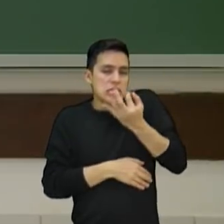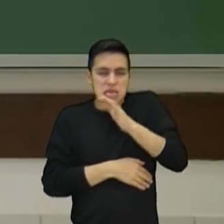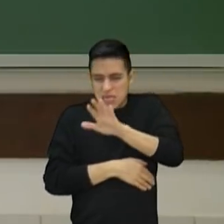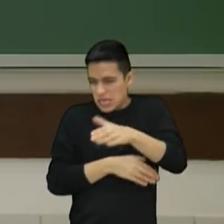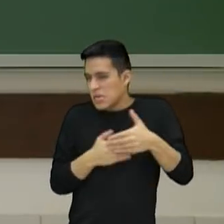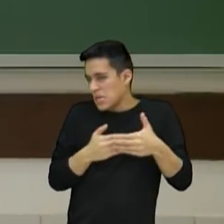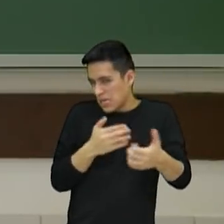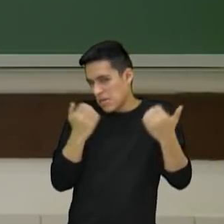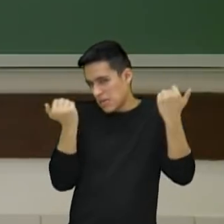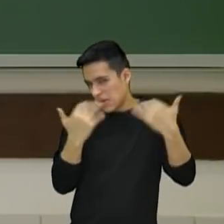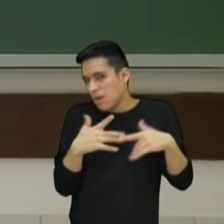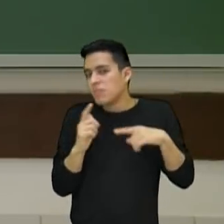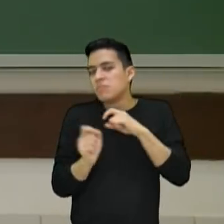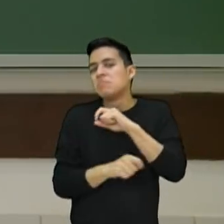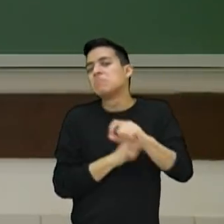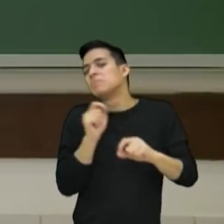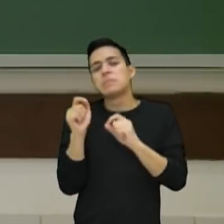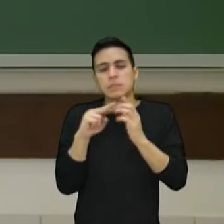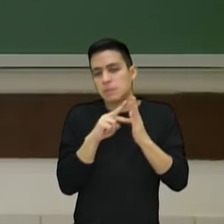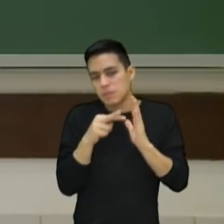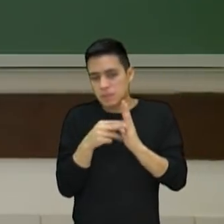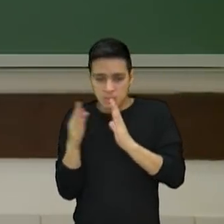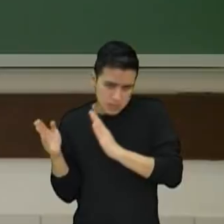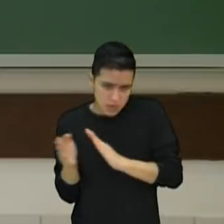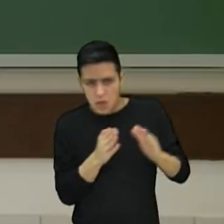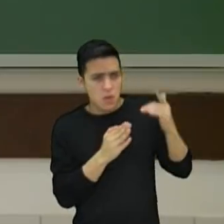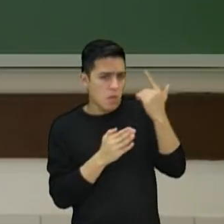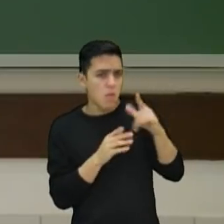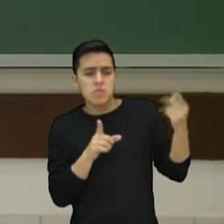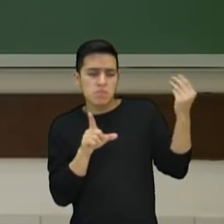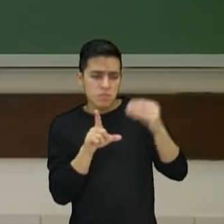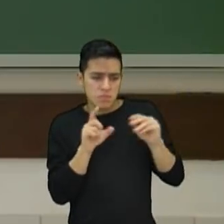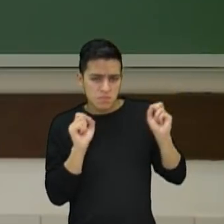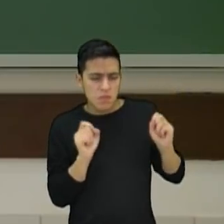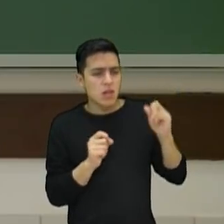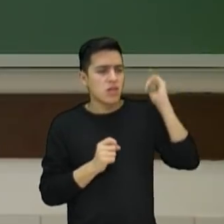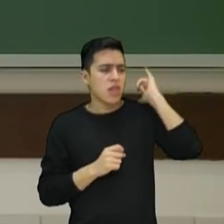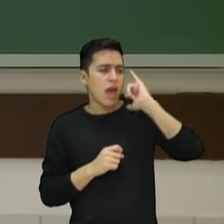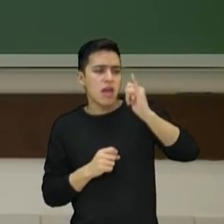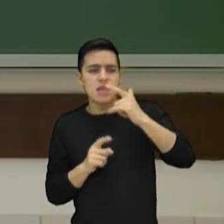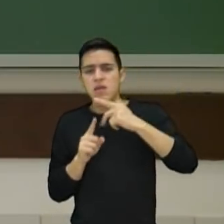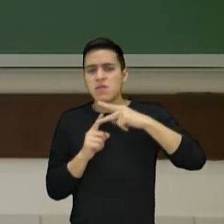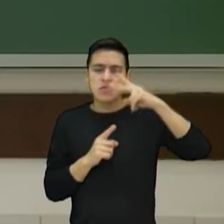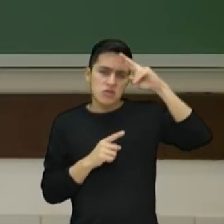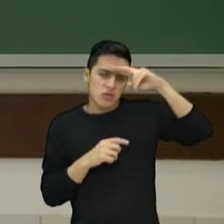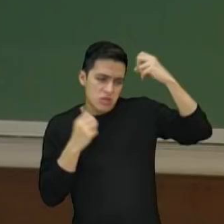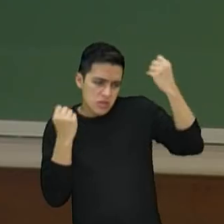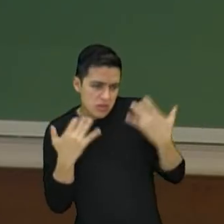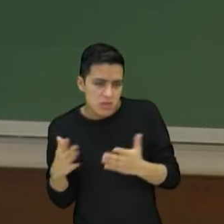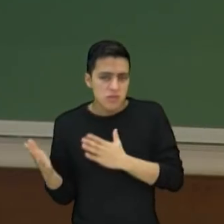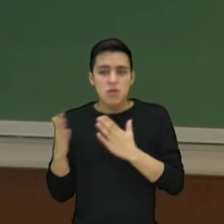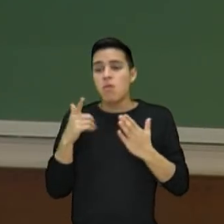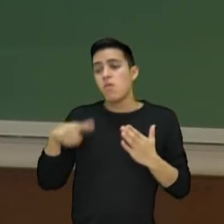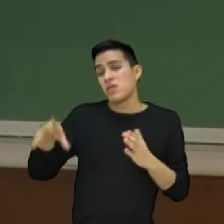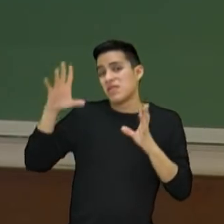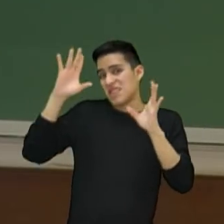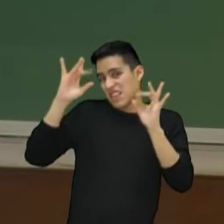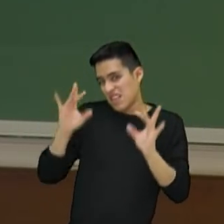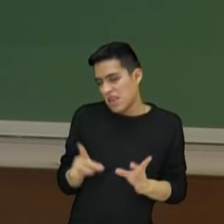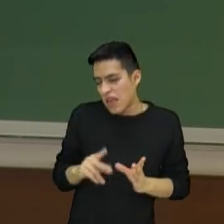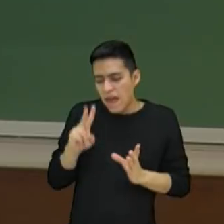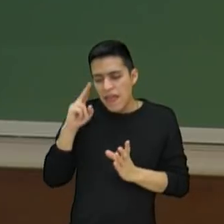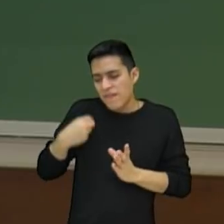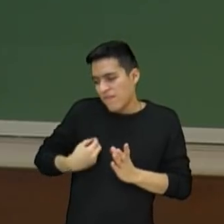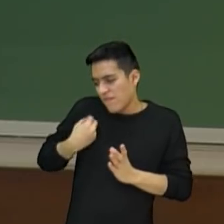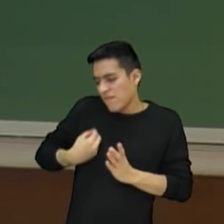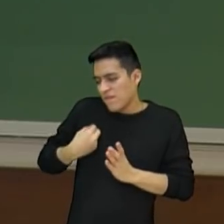que eu vou explicar o que é isso. Algum outro blog pode ser narrativo, pode contar uma história, pode ser um descritivo, descrição, por exemplo, uma